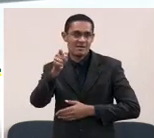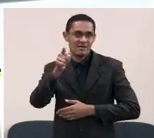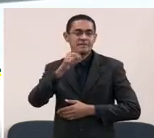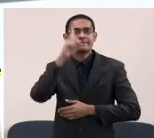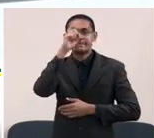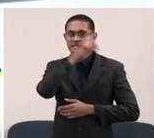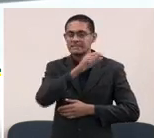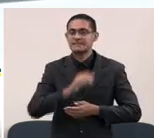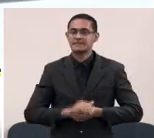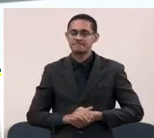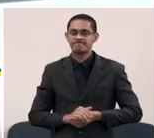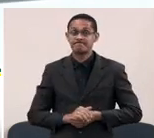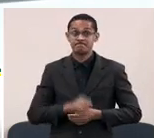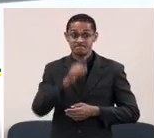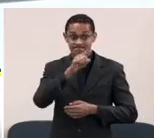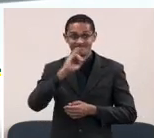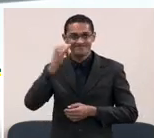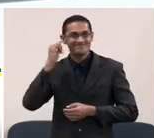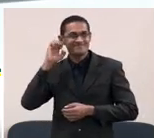Depois, já se falou no Sicuruju.